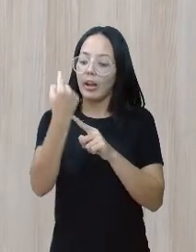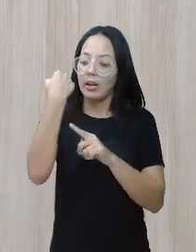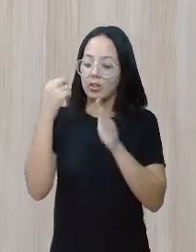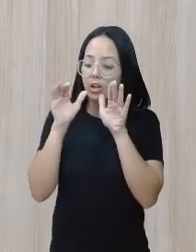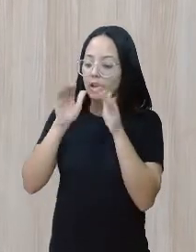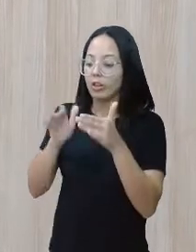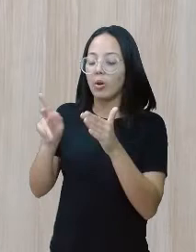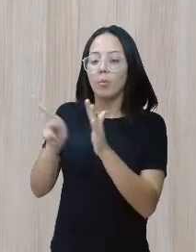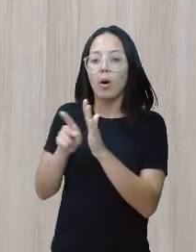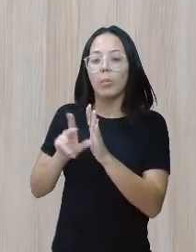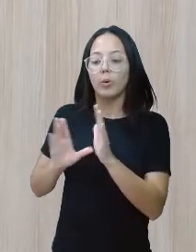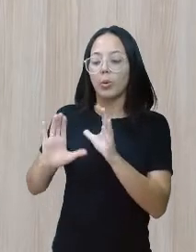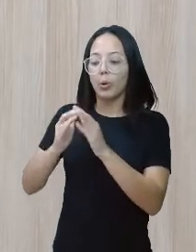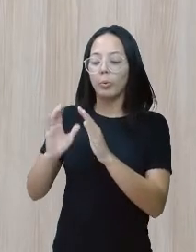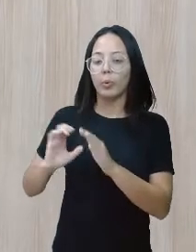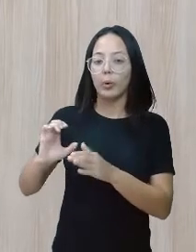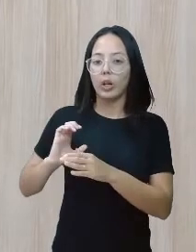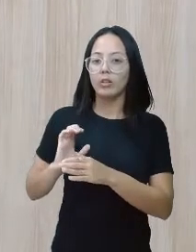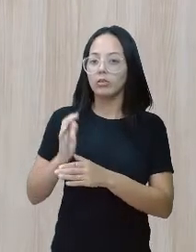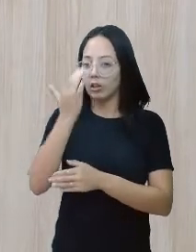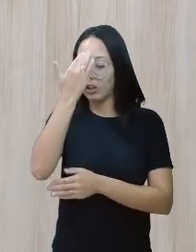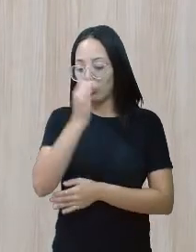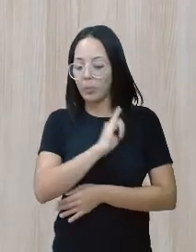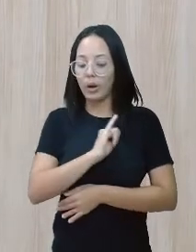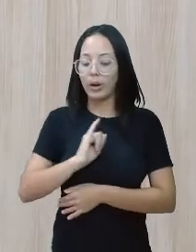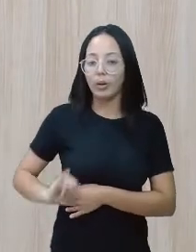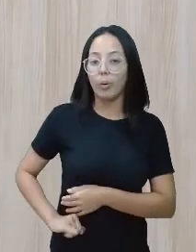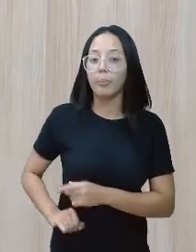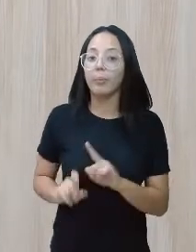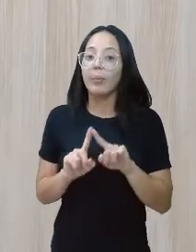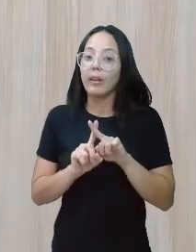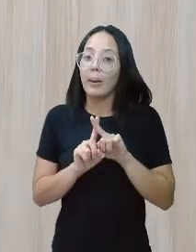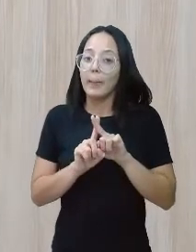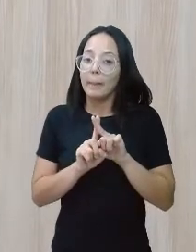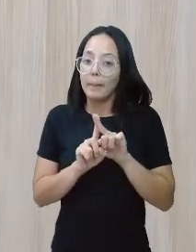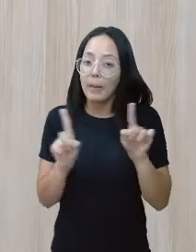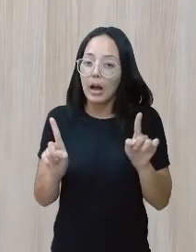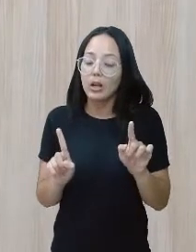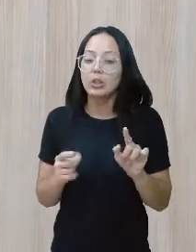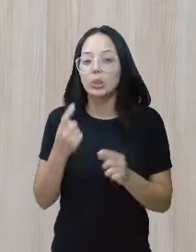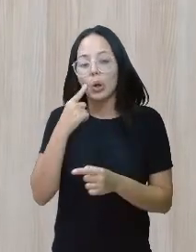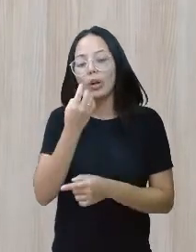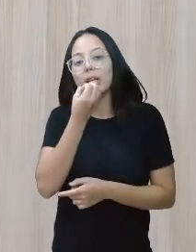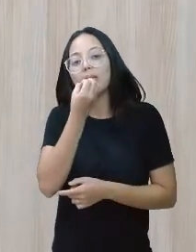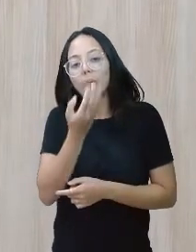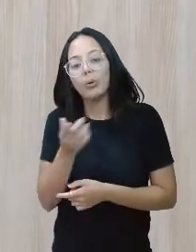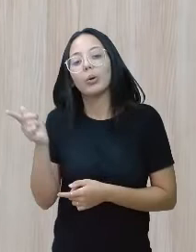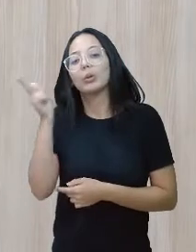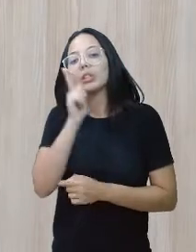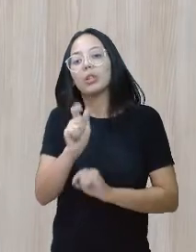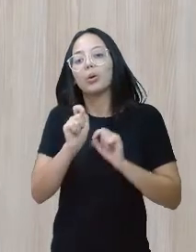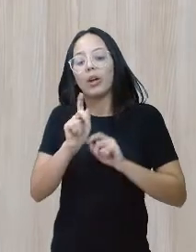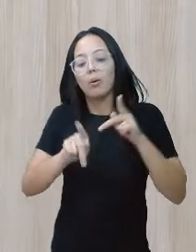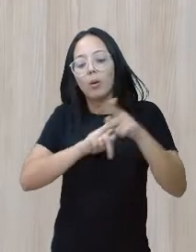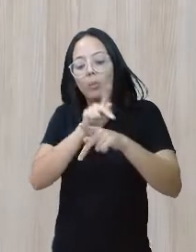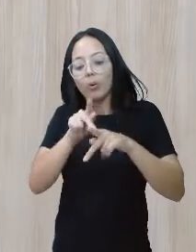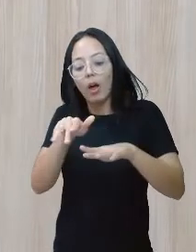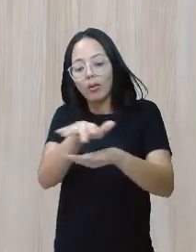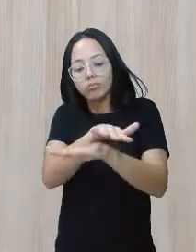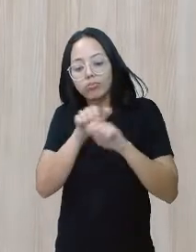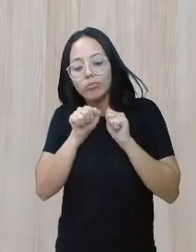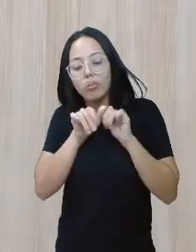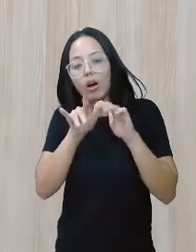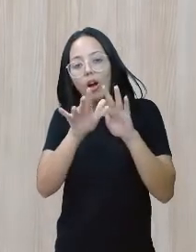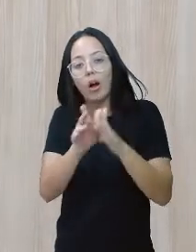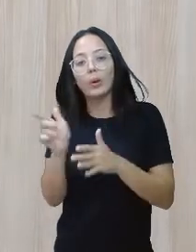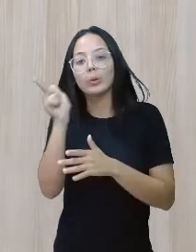naquela época, coisa de imperador. Mas que bom que ele conseguiu se popularizar, que bom que ele